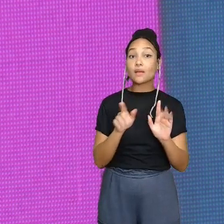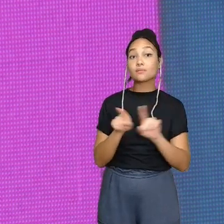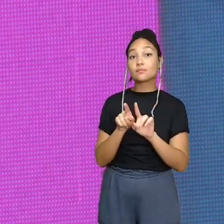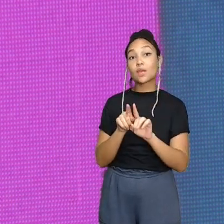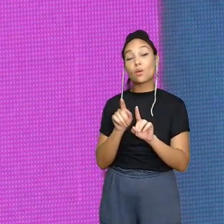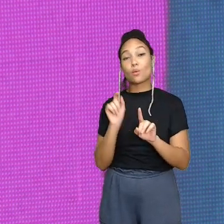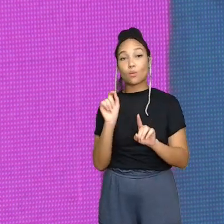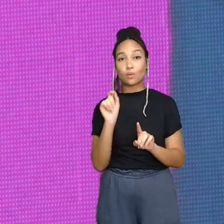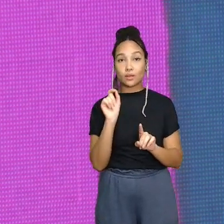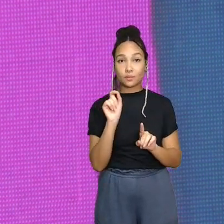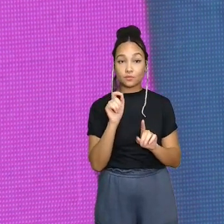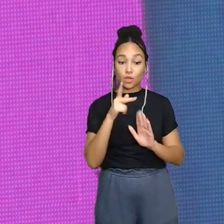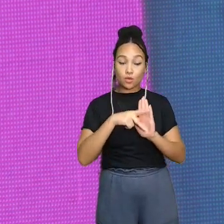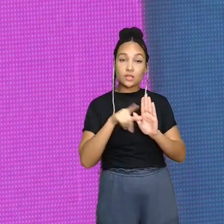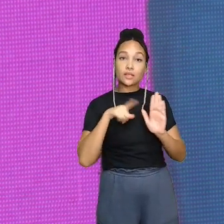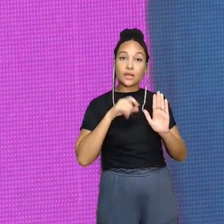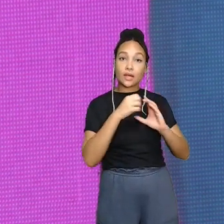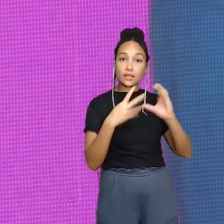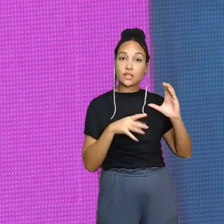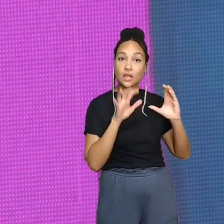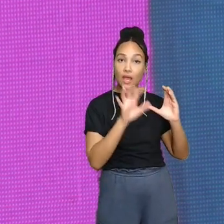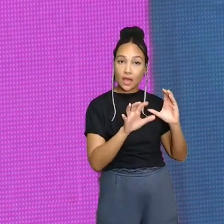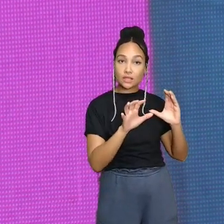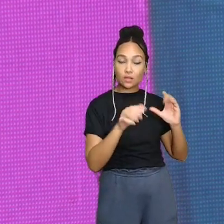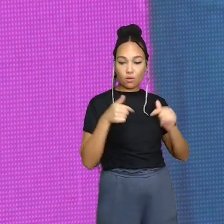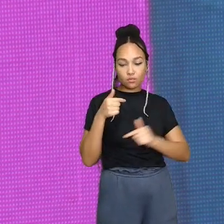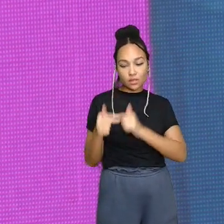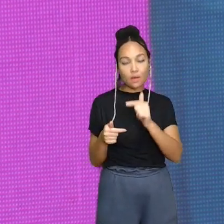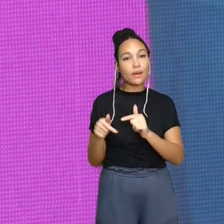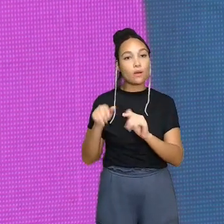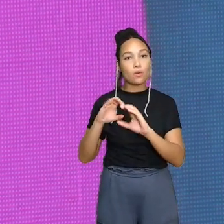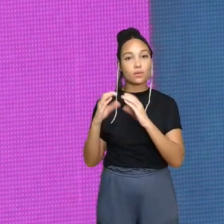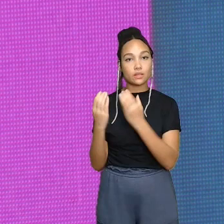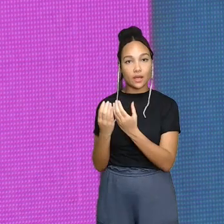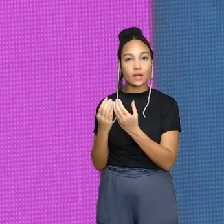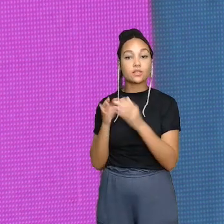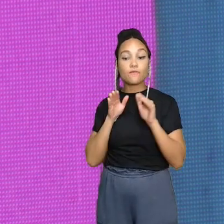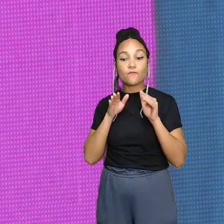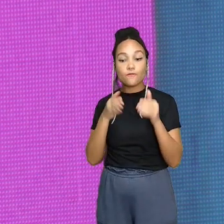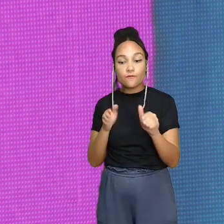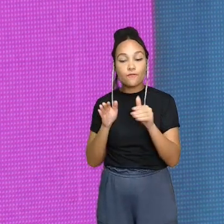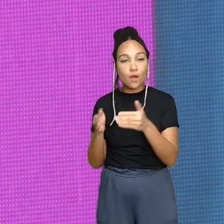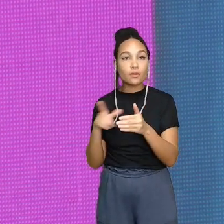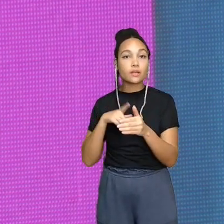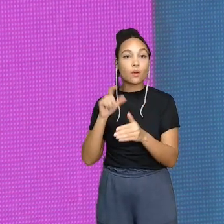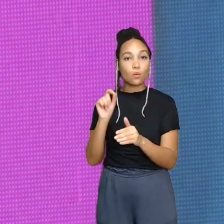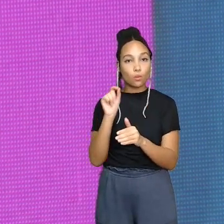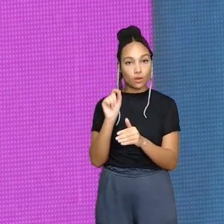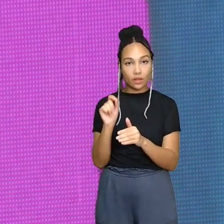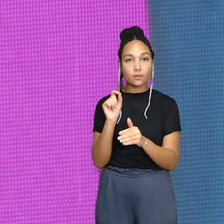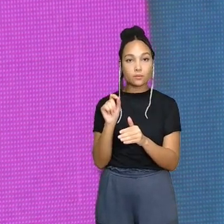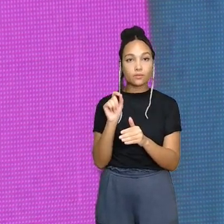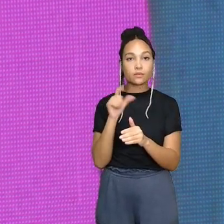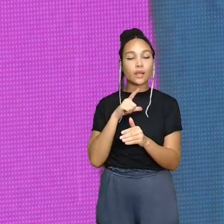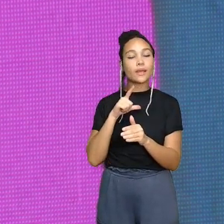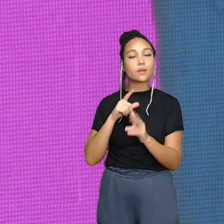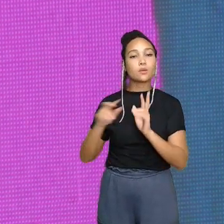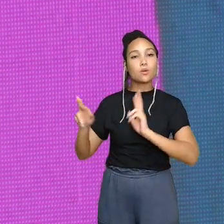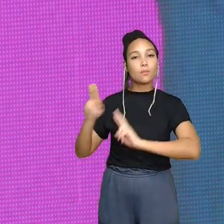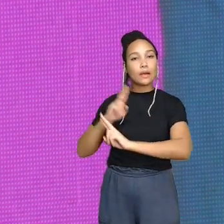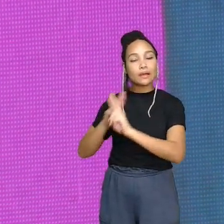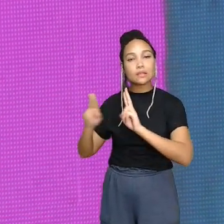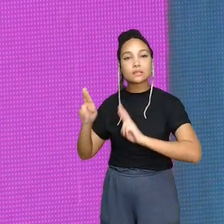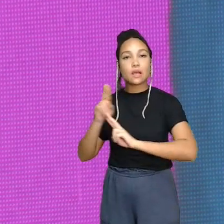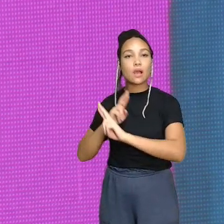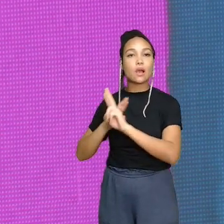essa característica, quando eles trabalham com comunidades muito específicas, que têm uma relação